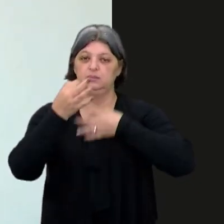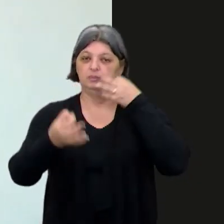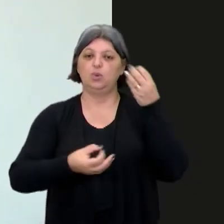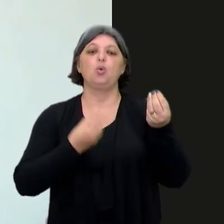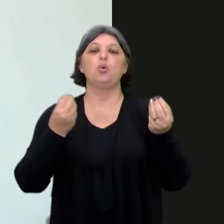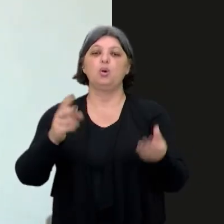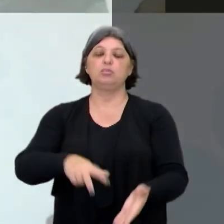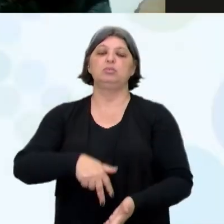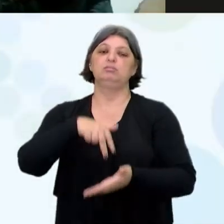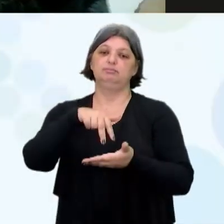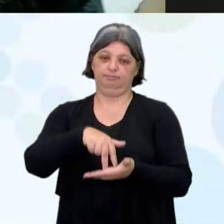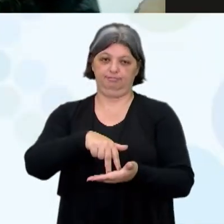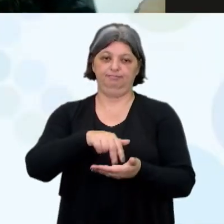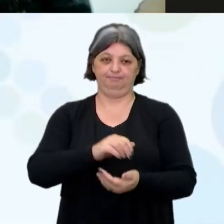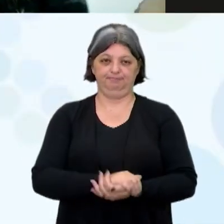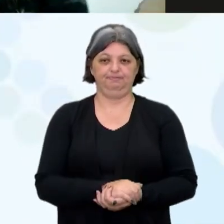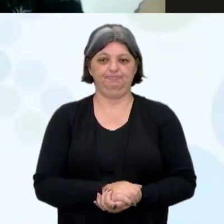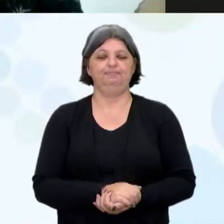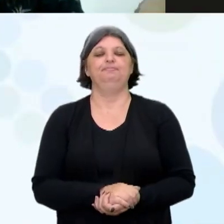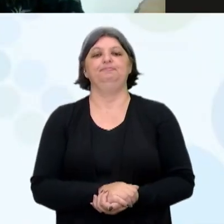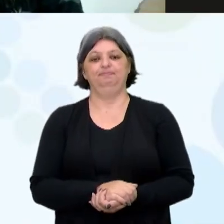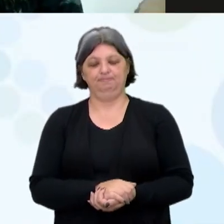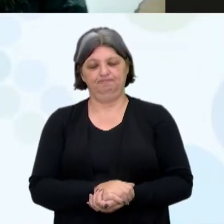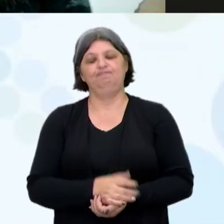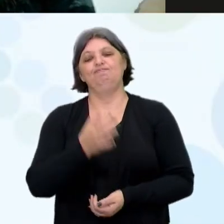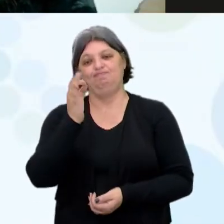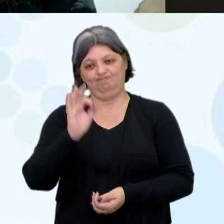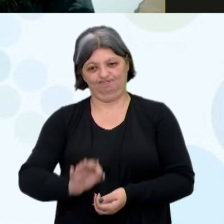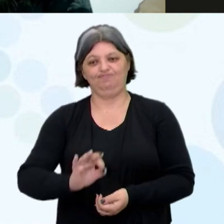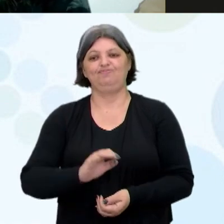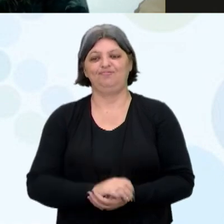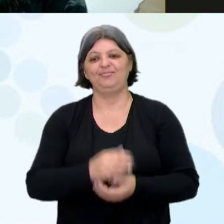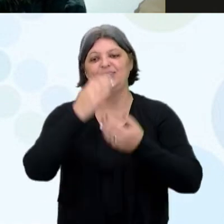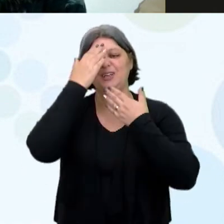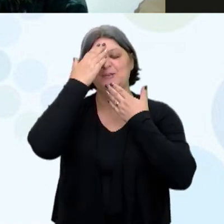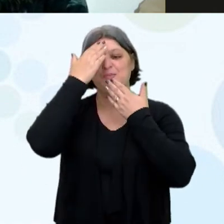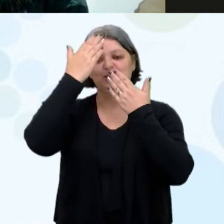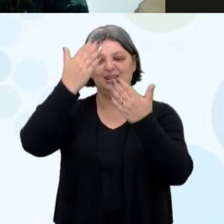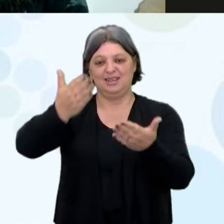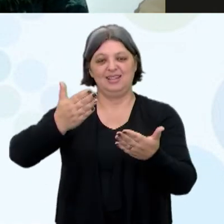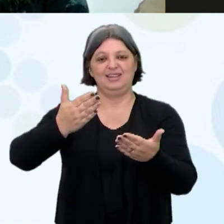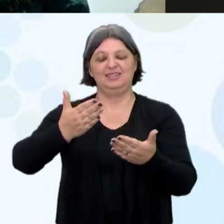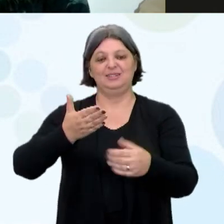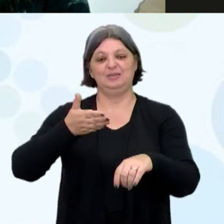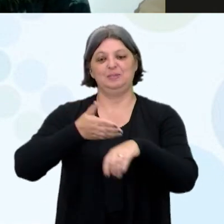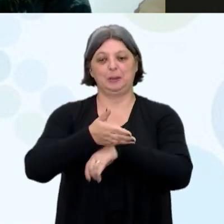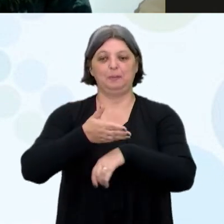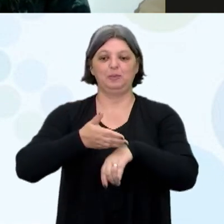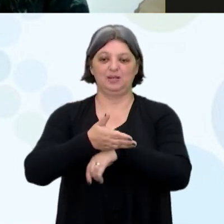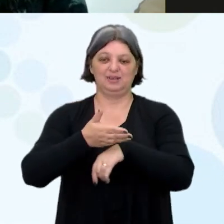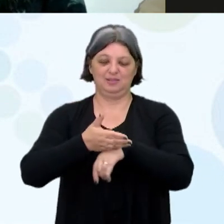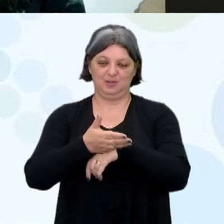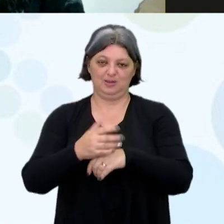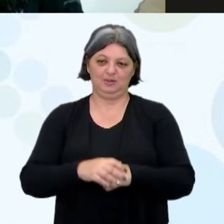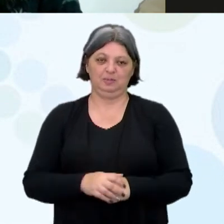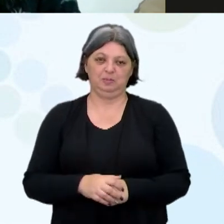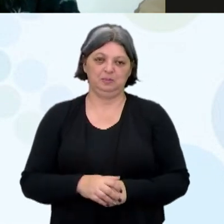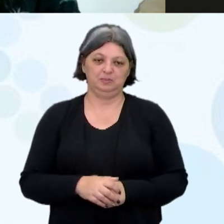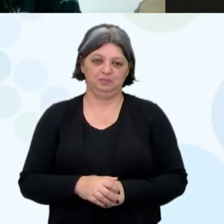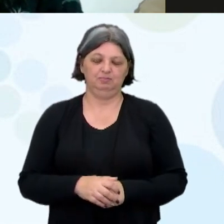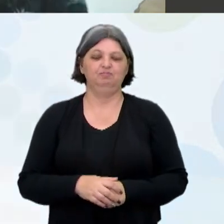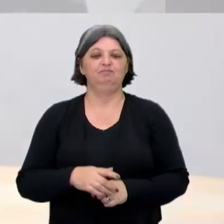posicionar diante disso tudo. É isso aí. Exatamente isso. Muito obrigado mesmo pela sua contribuição, Gabriel. Espero que a gente tenha